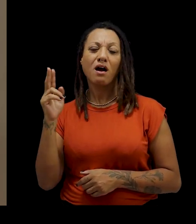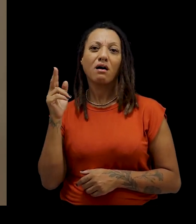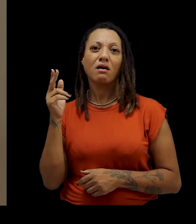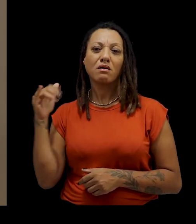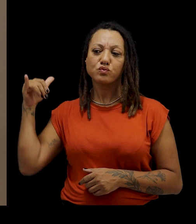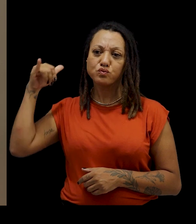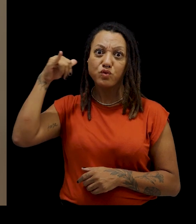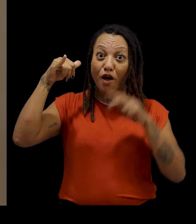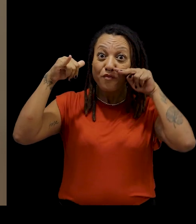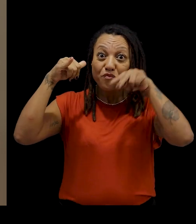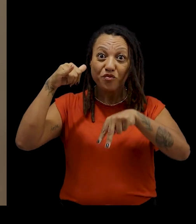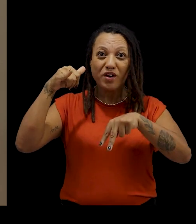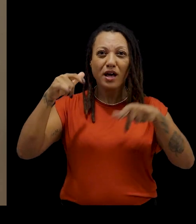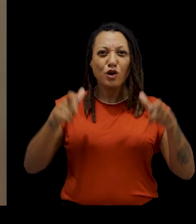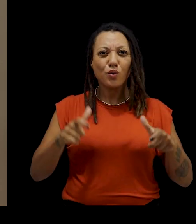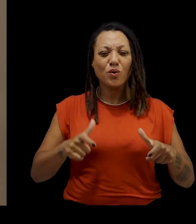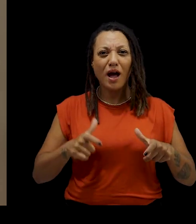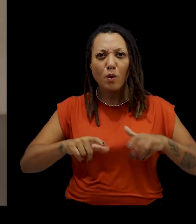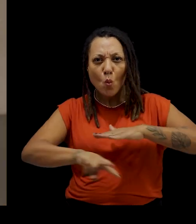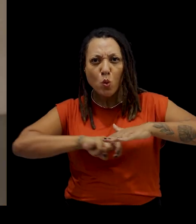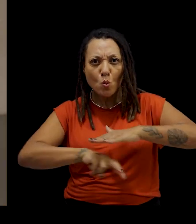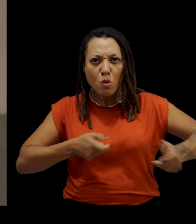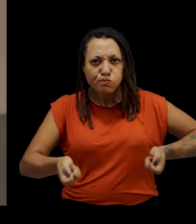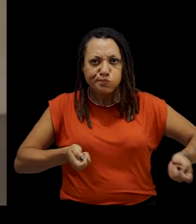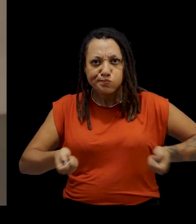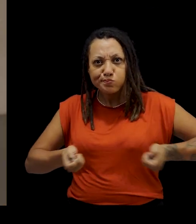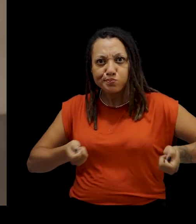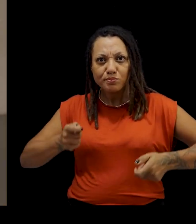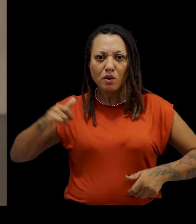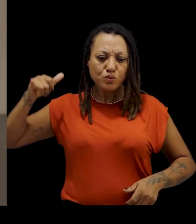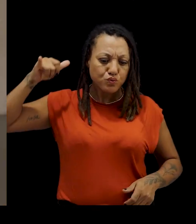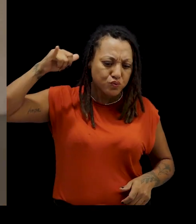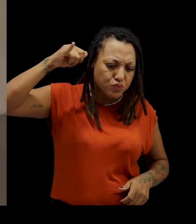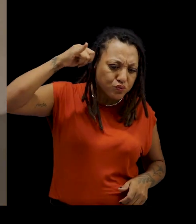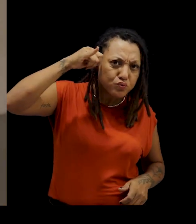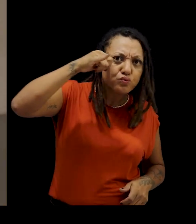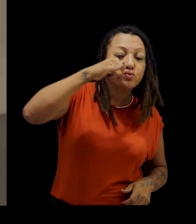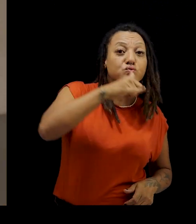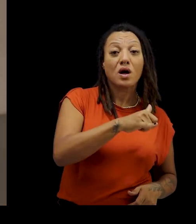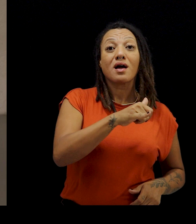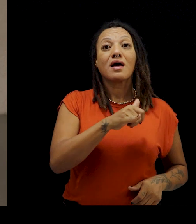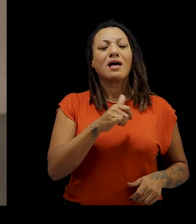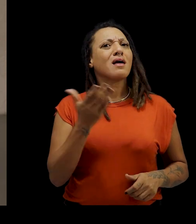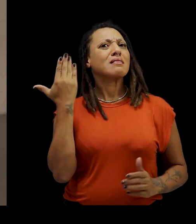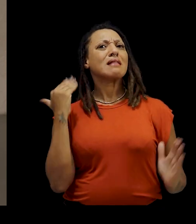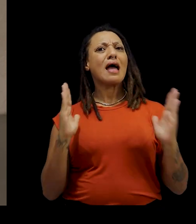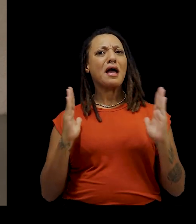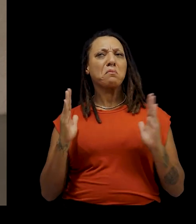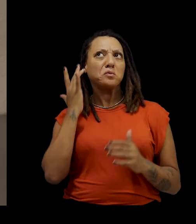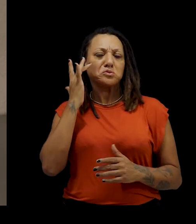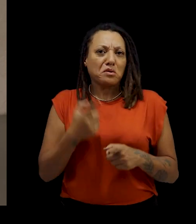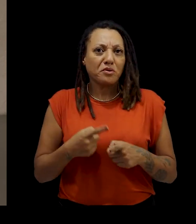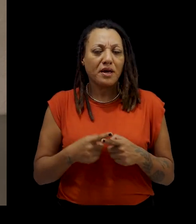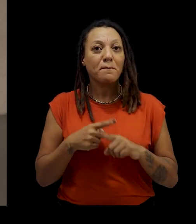pegou esse voo, você consegue ver de cima vários desses campos de mineração. E aí, na época, por alguma